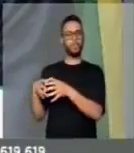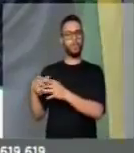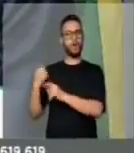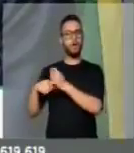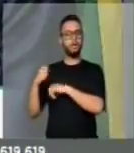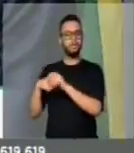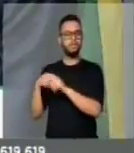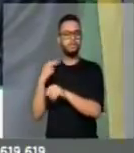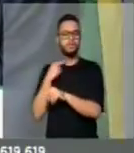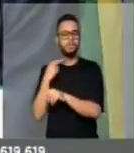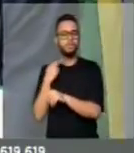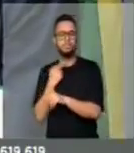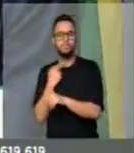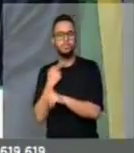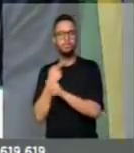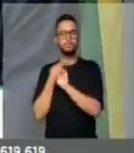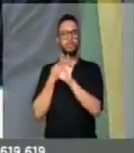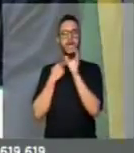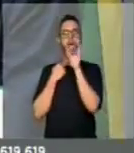duração de pernoite em motel,